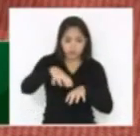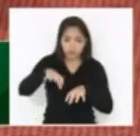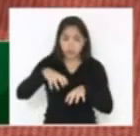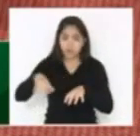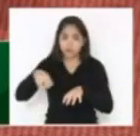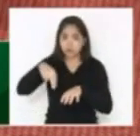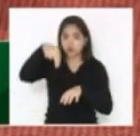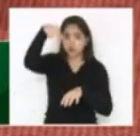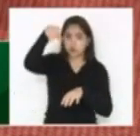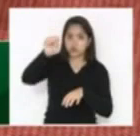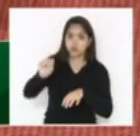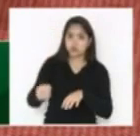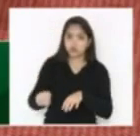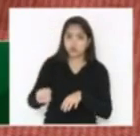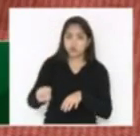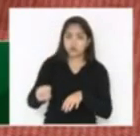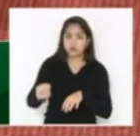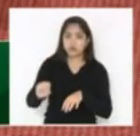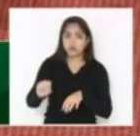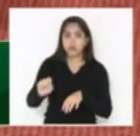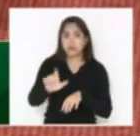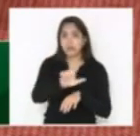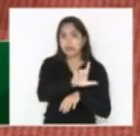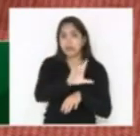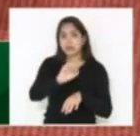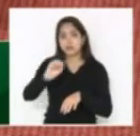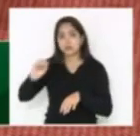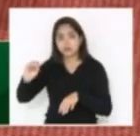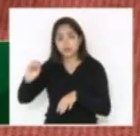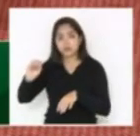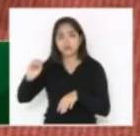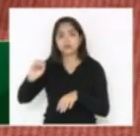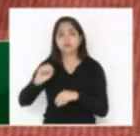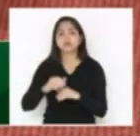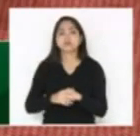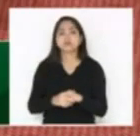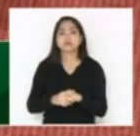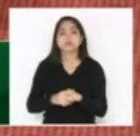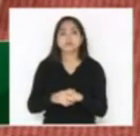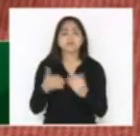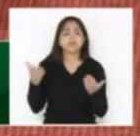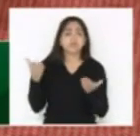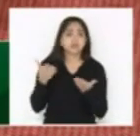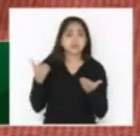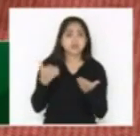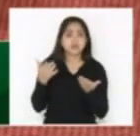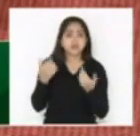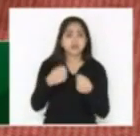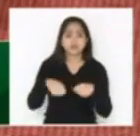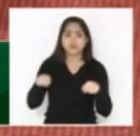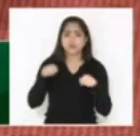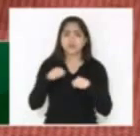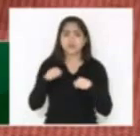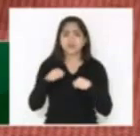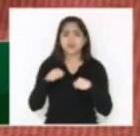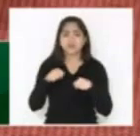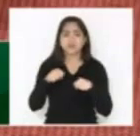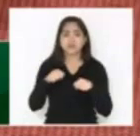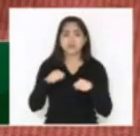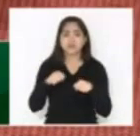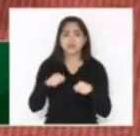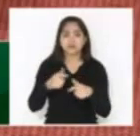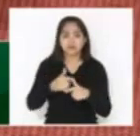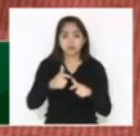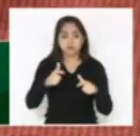sul, leste e oeste, Planalto Serrano. Né? Agora, nós não precisamos ter tantas ADRs,